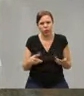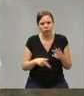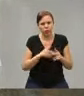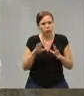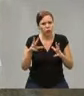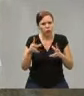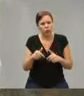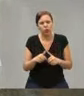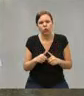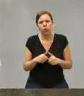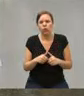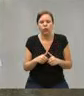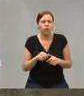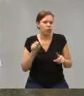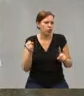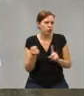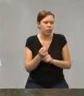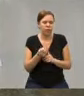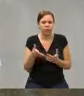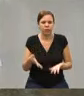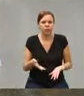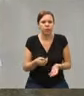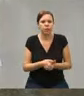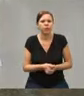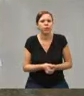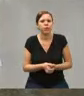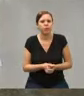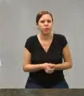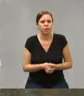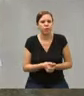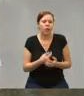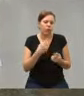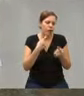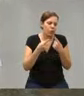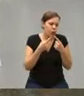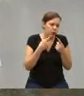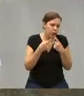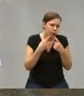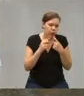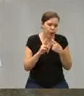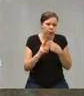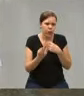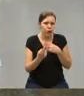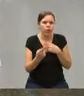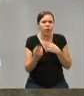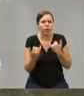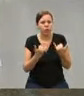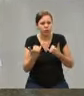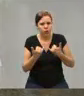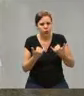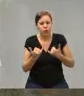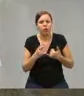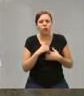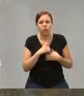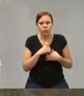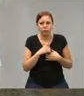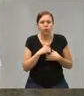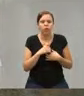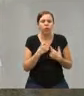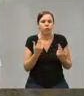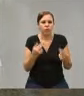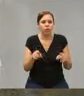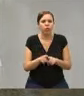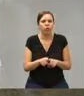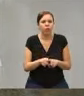pessoas de todas as classes sociais, né? E o feedback, o retorno que essas pessoas têm dado, assim como